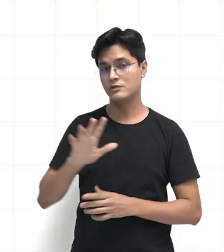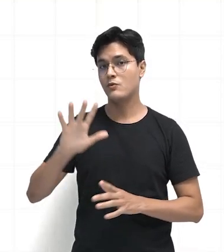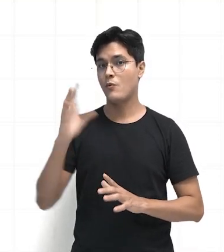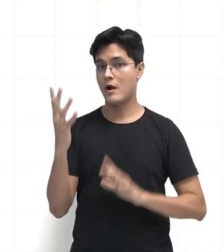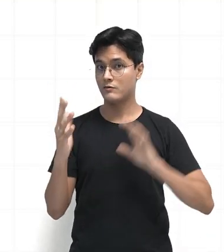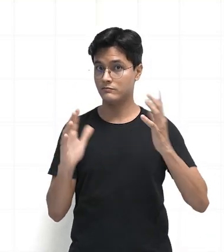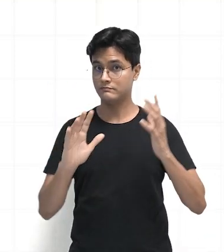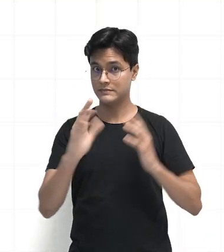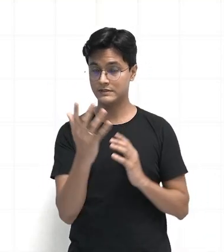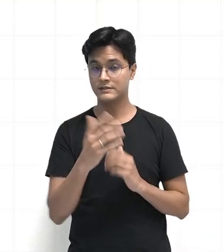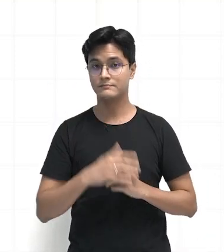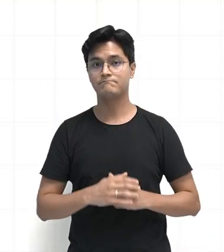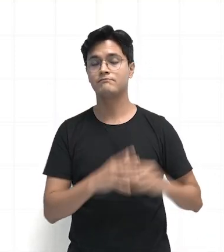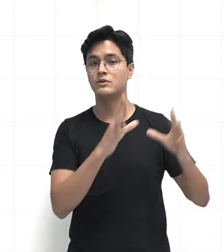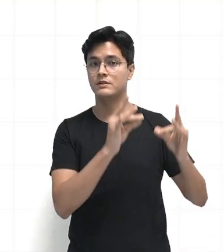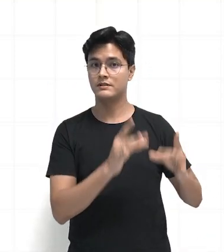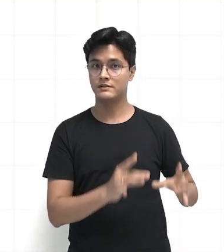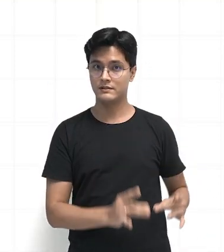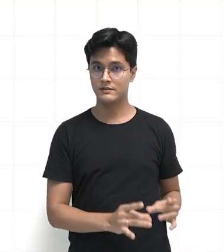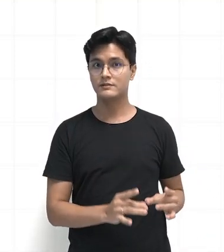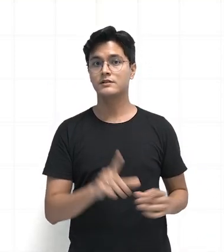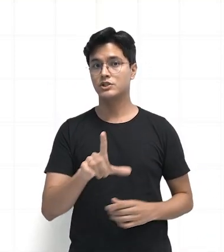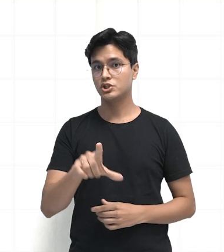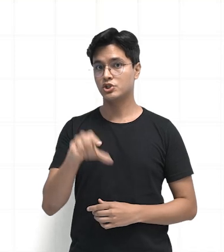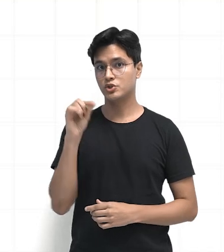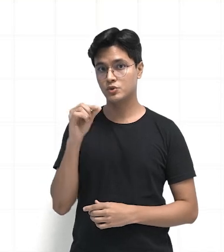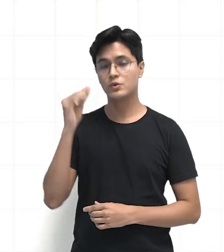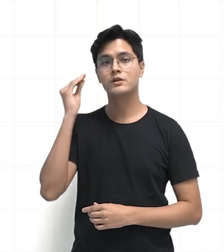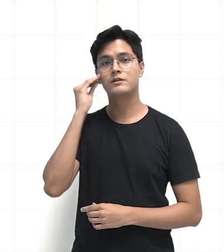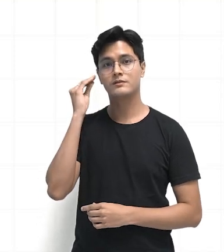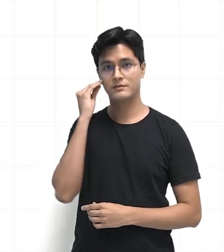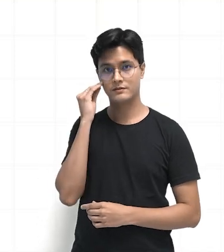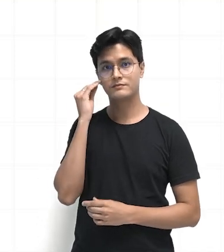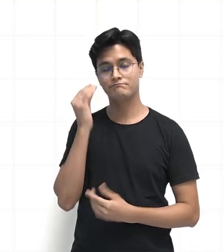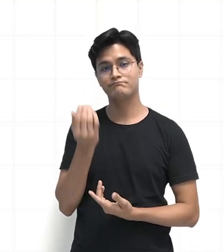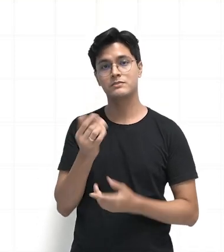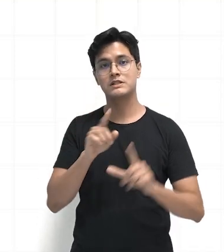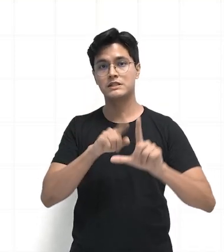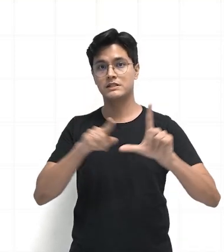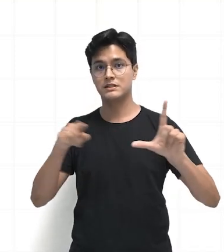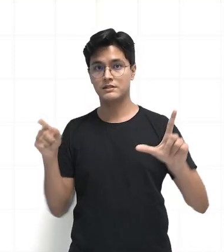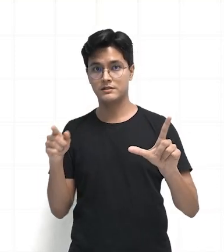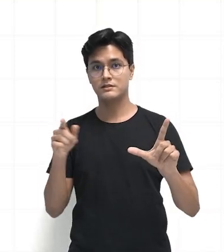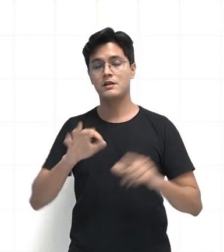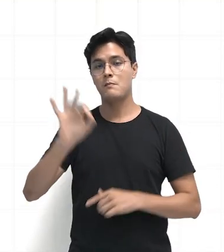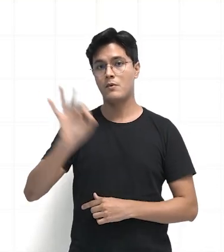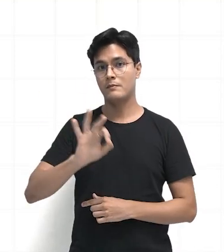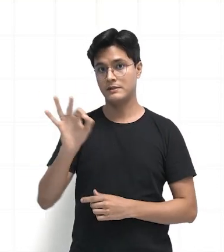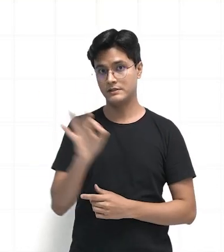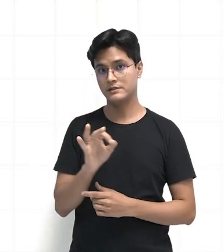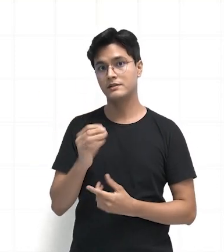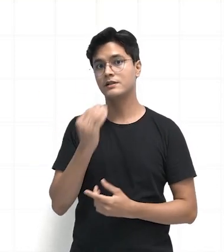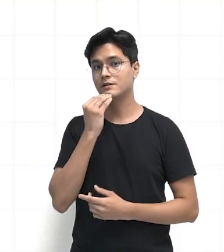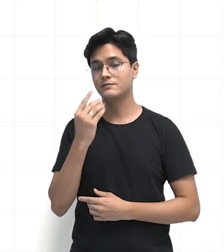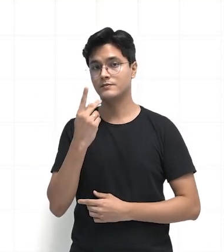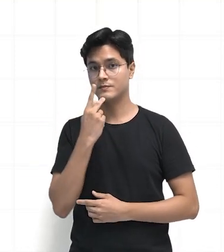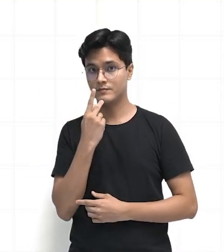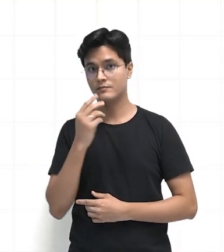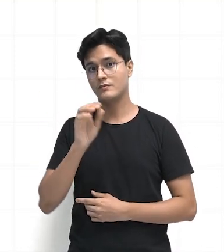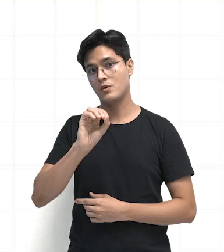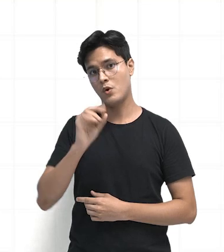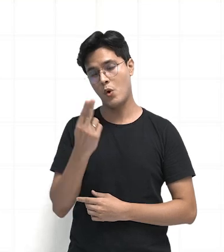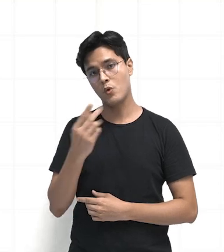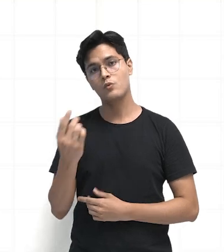O detalhamento é seleção de uma amostra estatística, probabilidades ou estimativas por meio de frequência